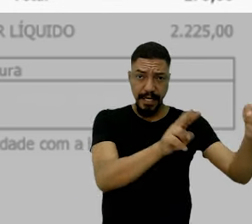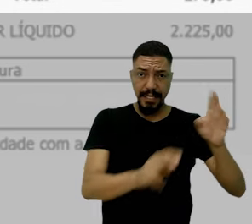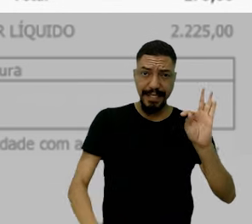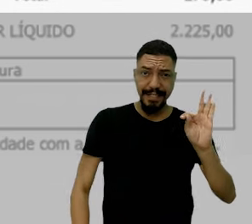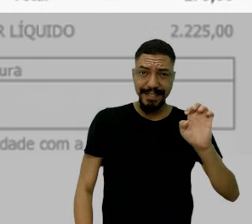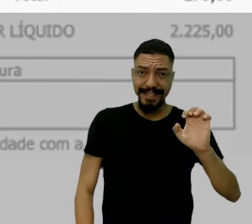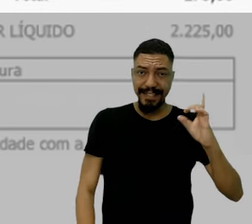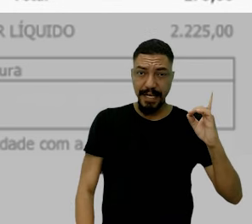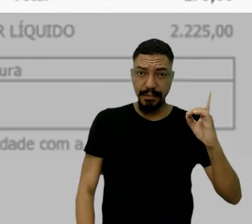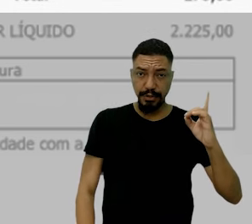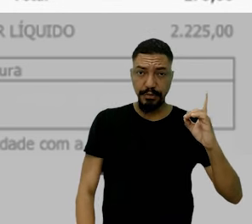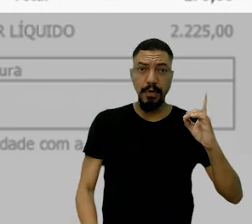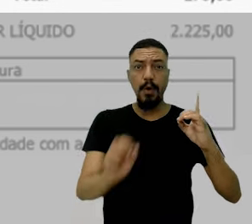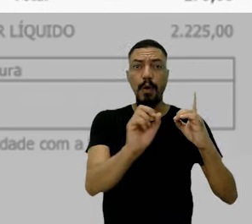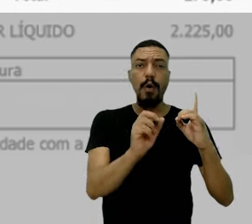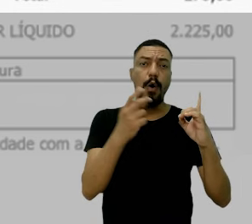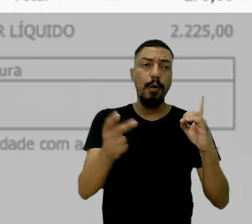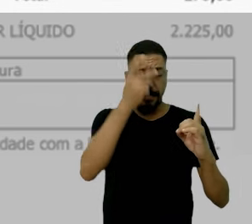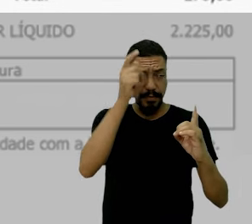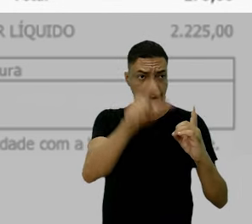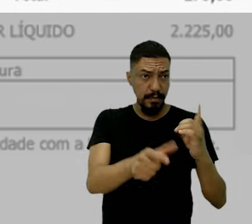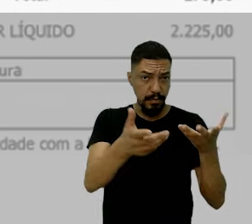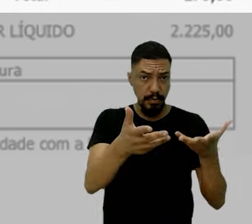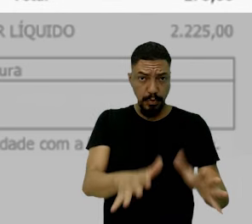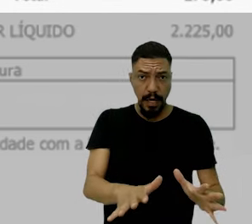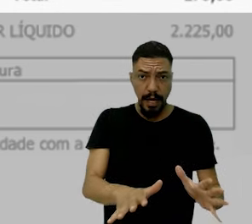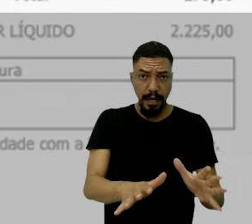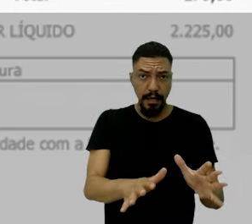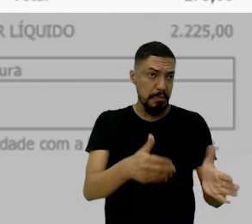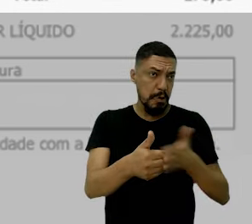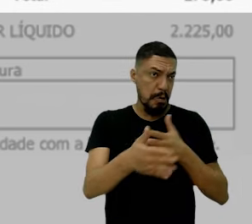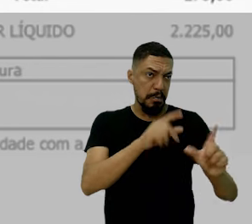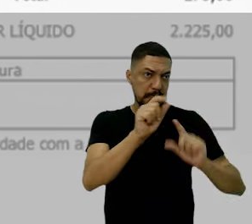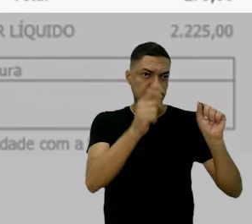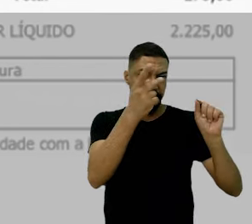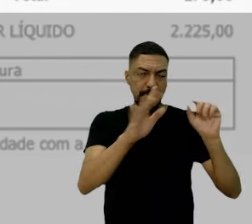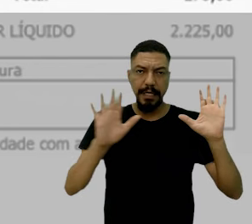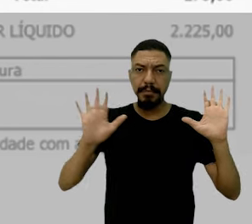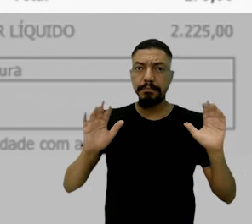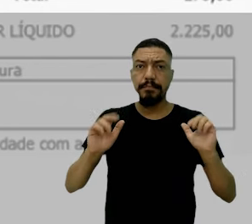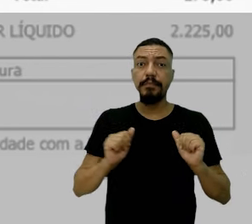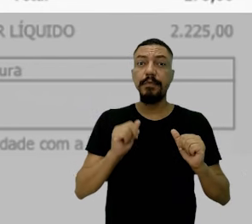uma transferência como um TED, ou, se a pessoa não quiser, por qualquer que seja o motivo,